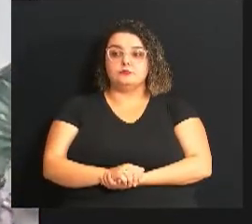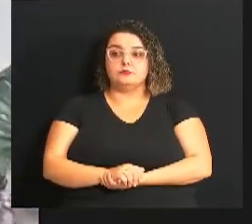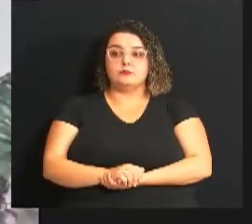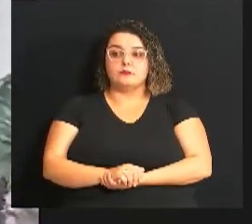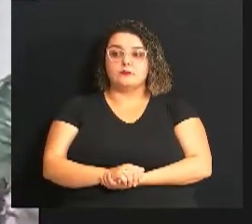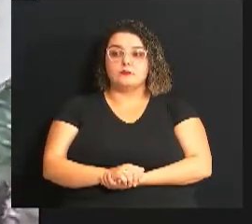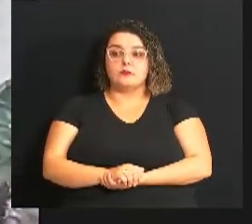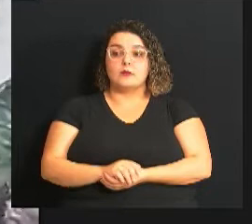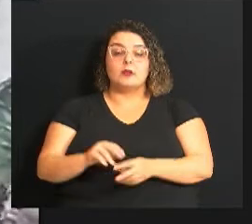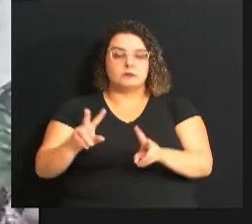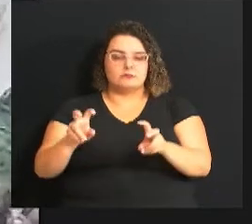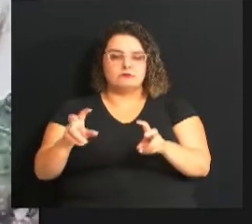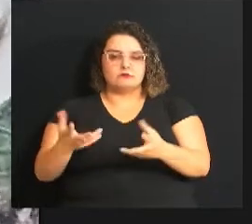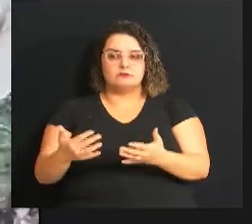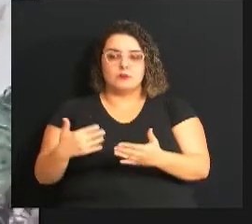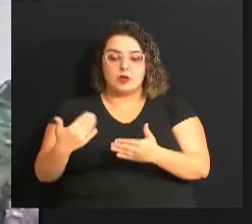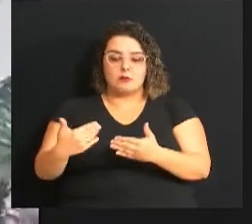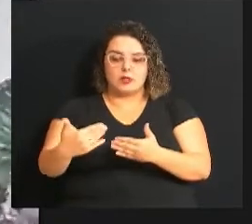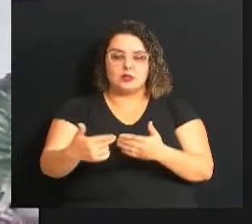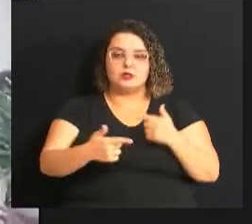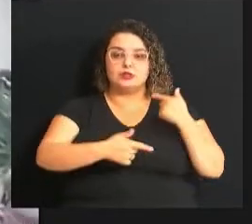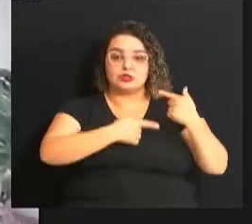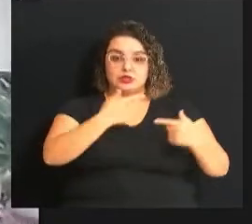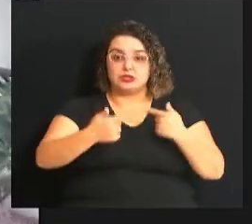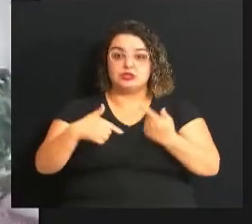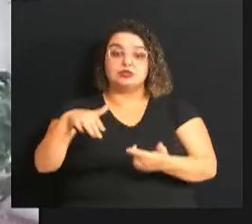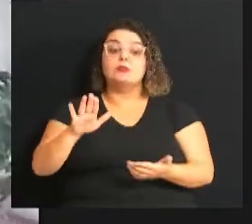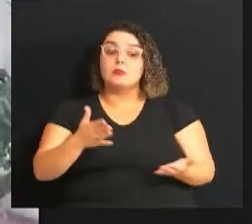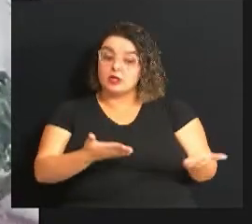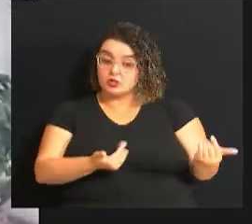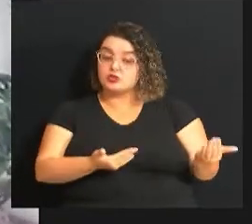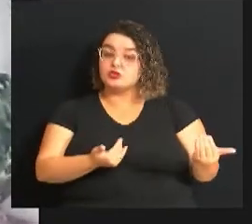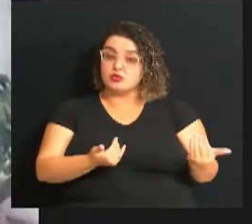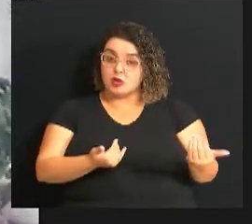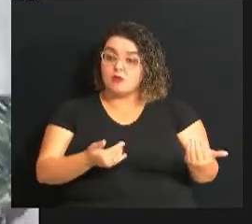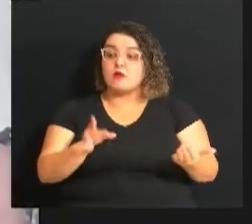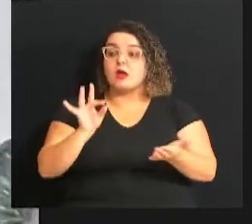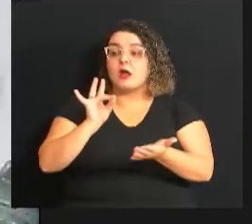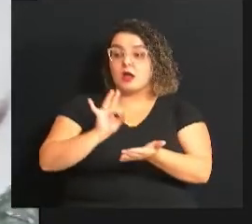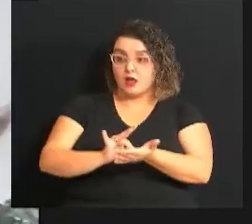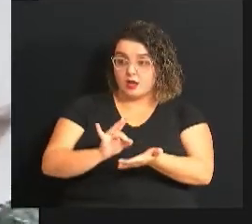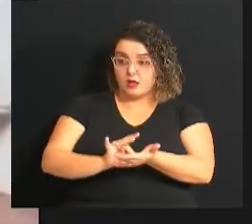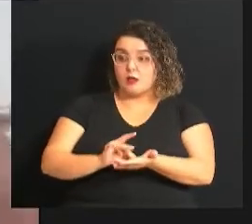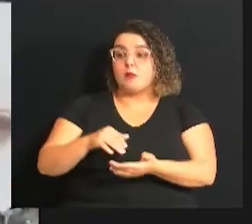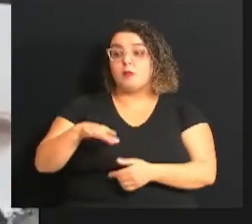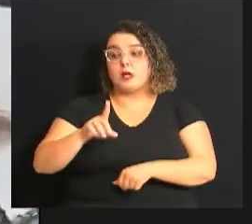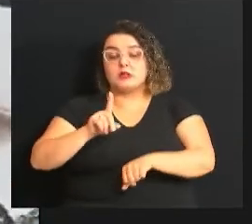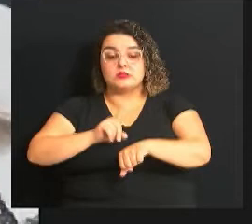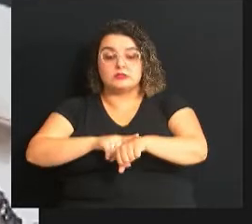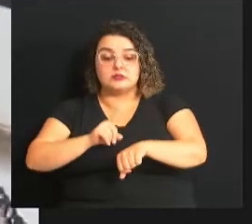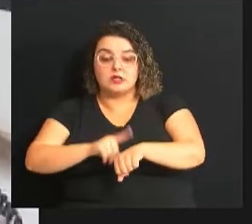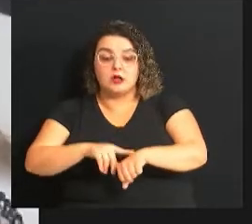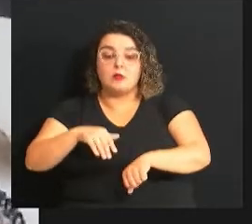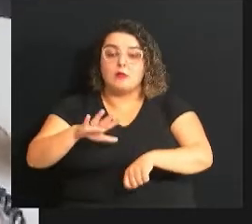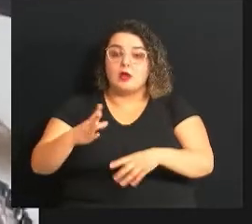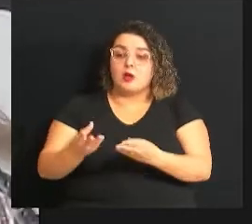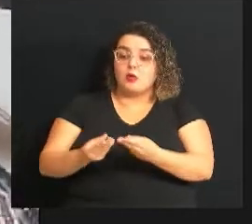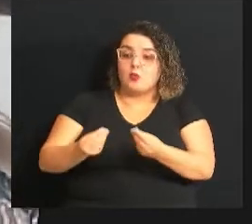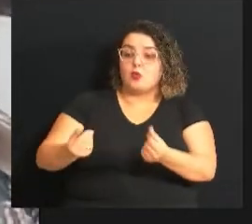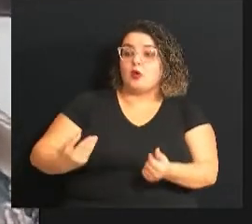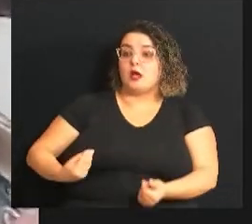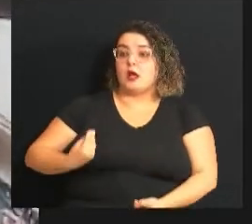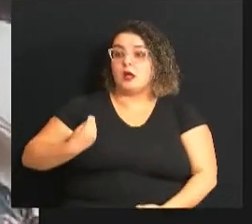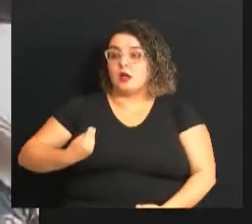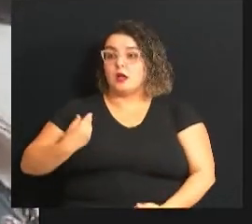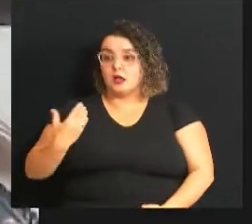geralmente tem partido da geração mais jovem, que é uma geração que realmente quer ter mais tempo, quer mais qualidade de vida.